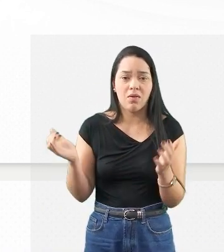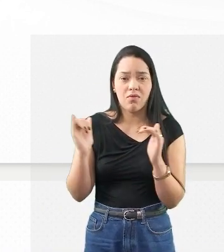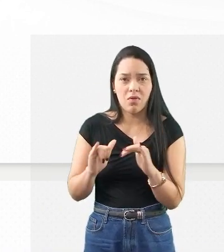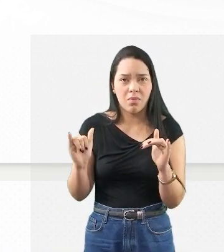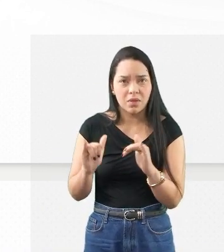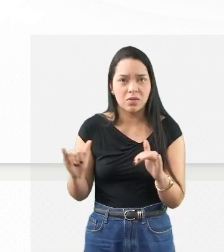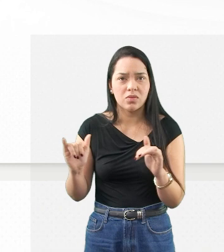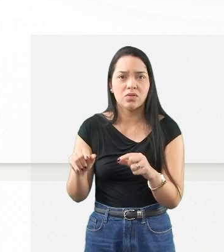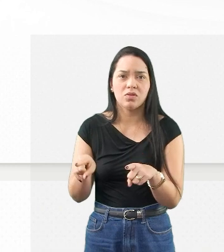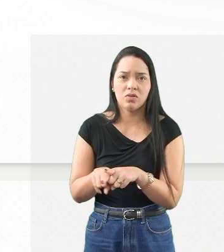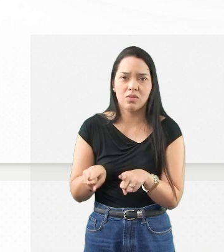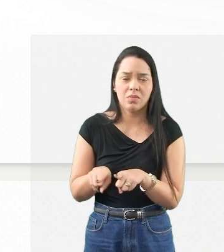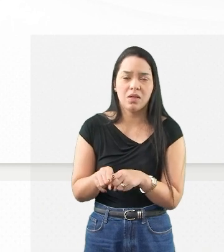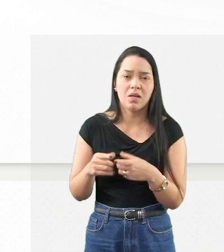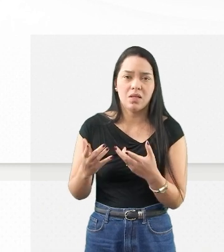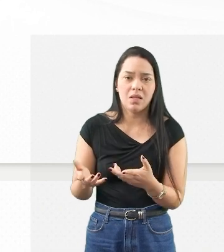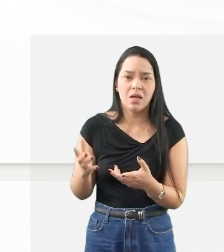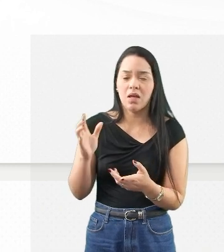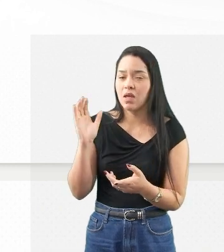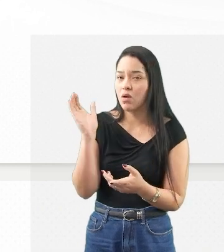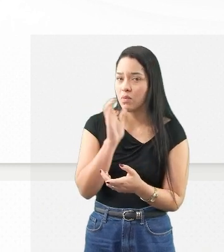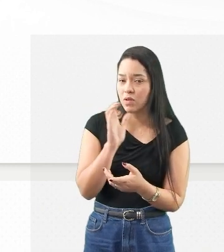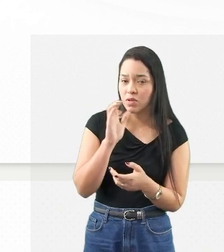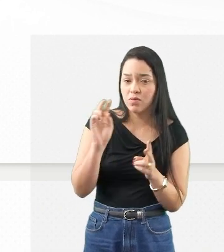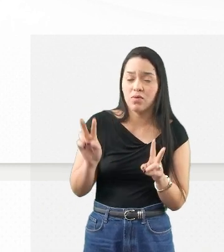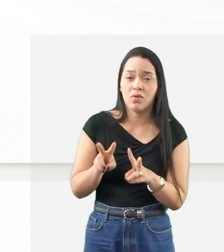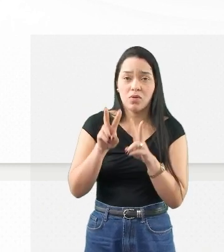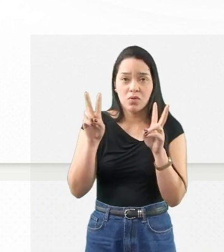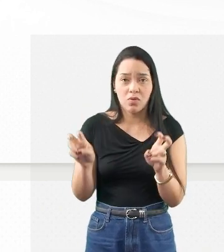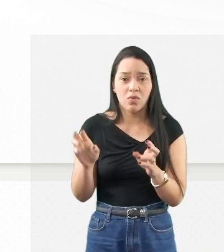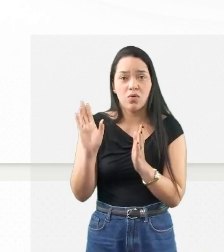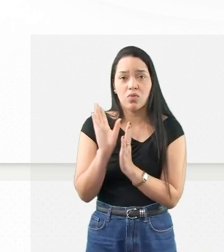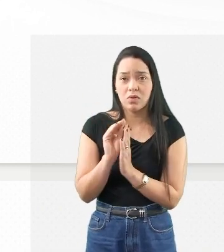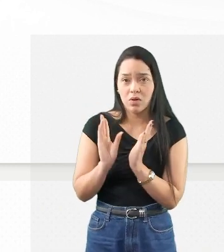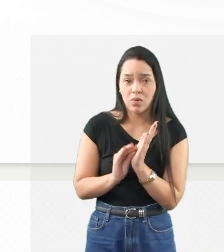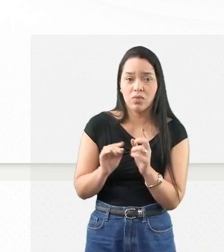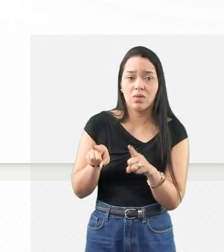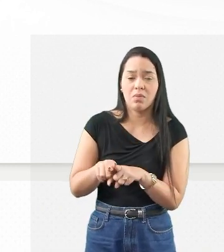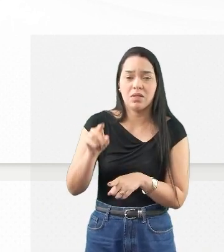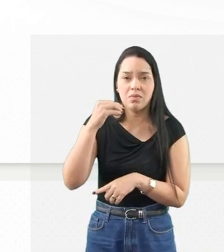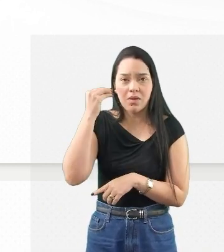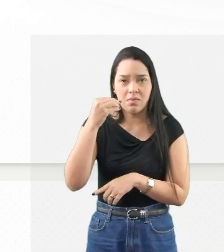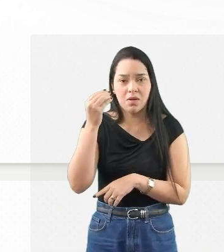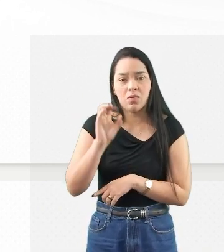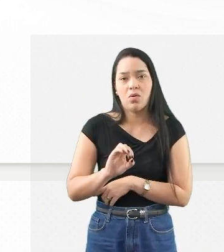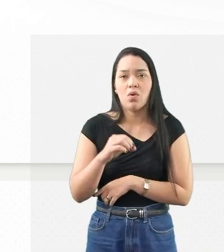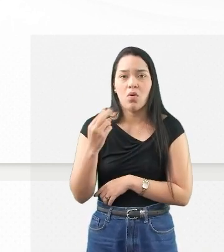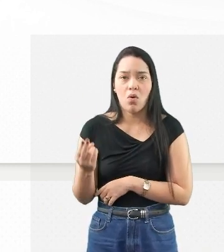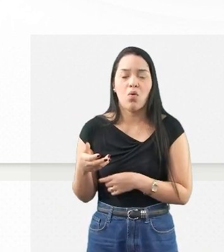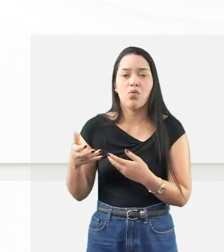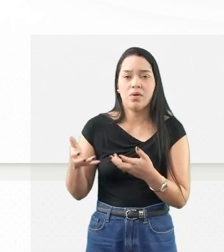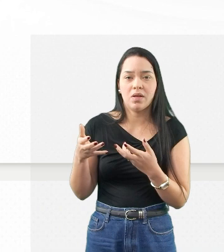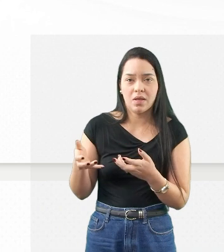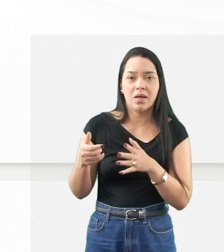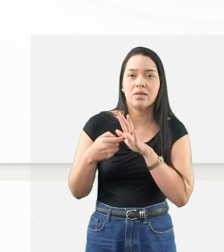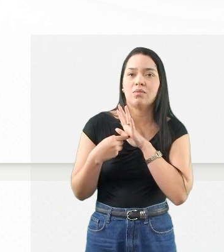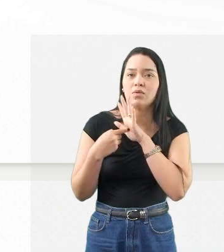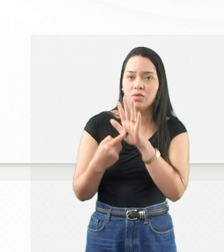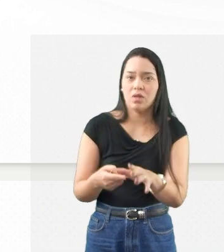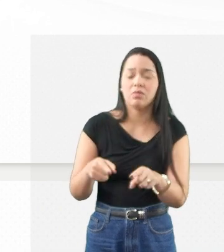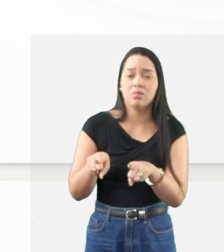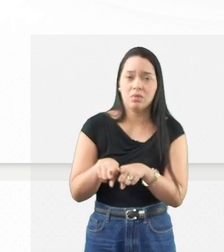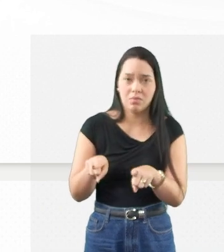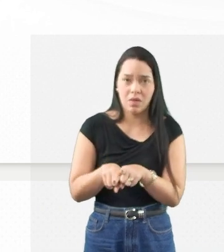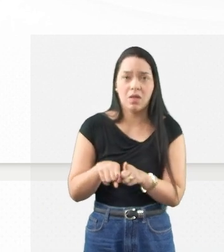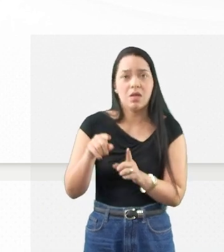informações bem sucintas e objetivas sobre um determinado conteúdo, um experimento ou algo que quer ser destacado em